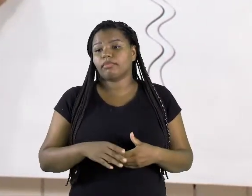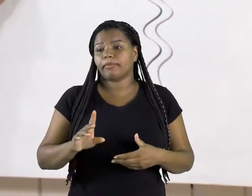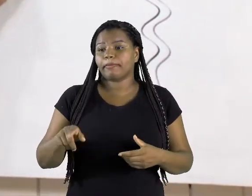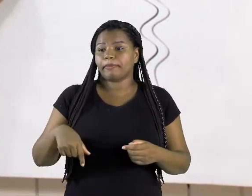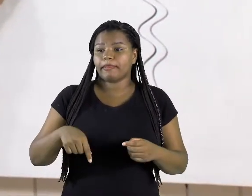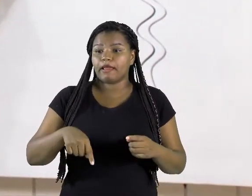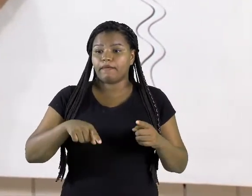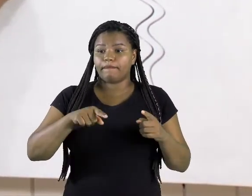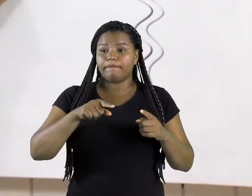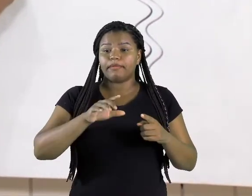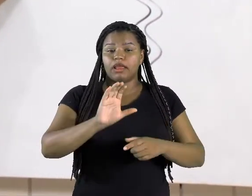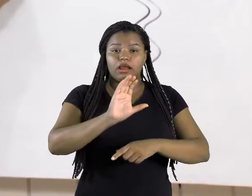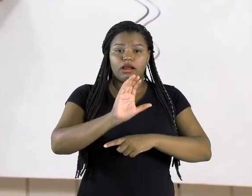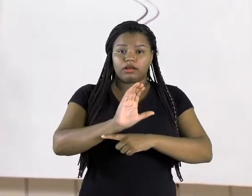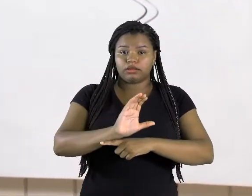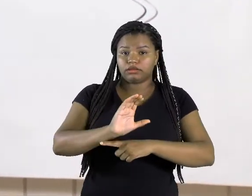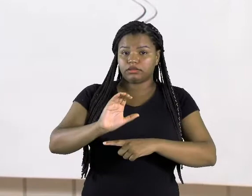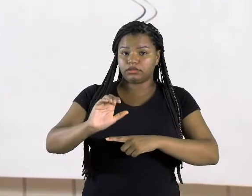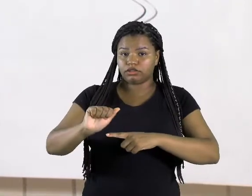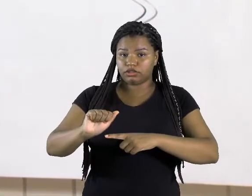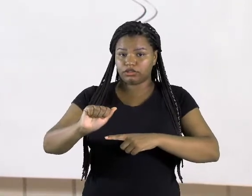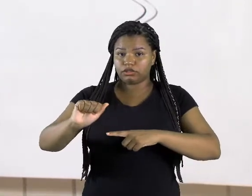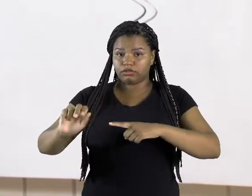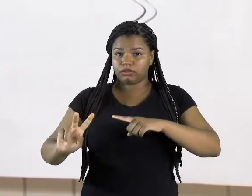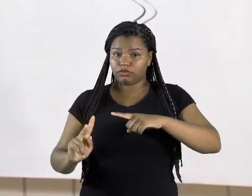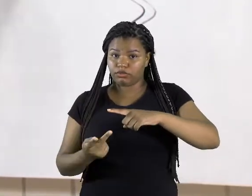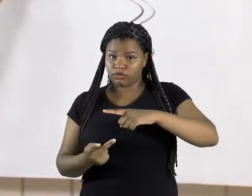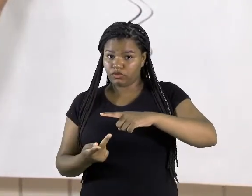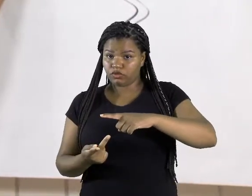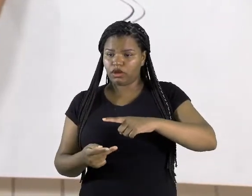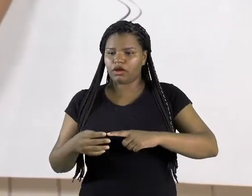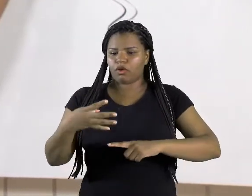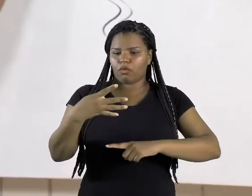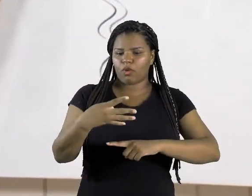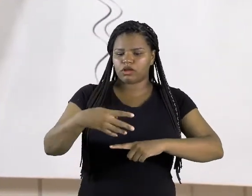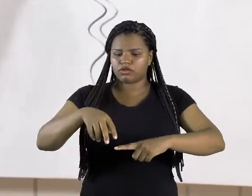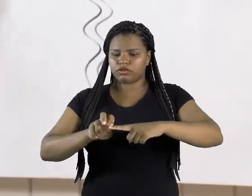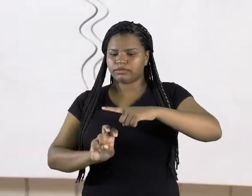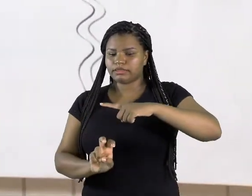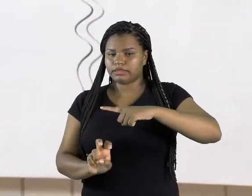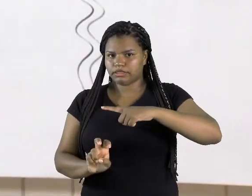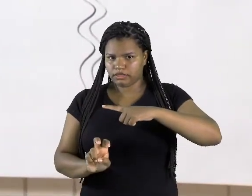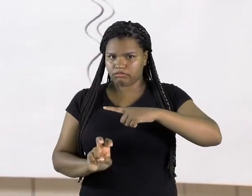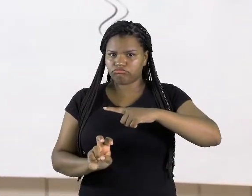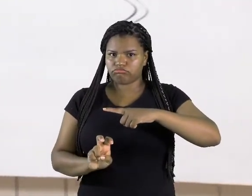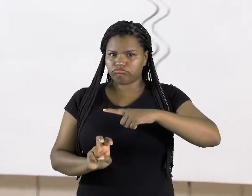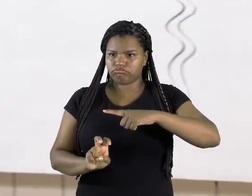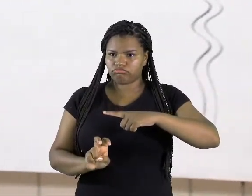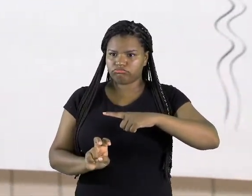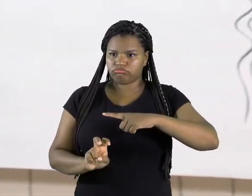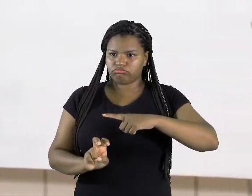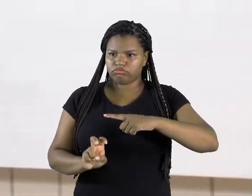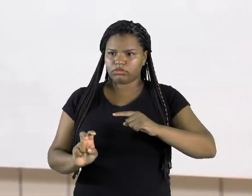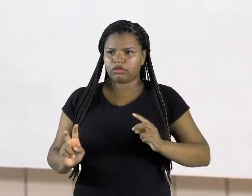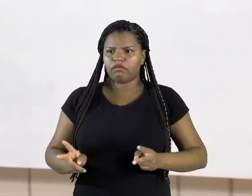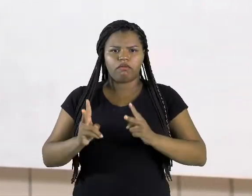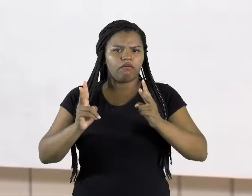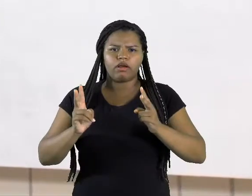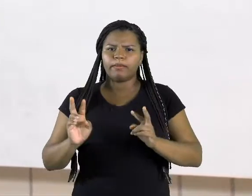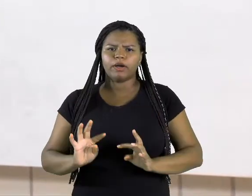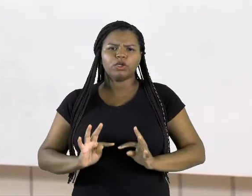então eu teria 4 sobre 5. Perceba que isso vale para todas as